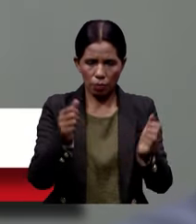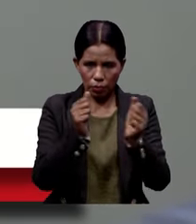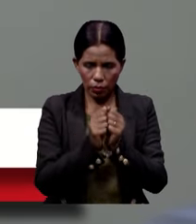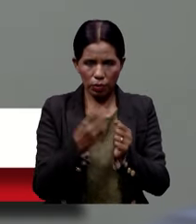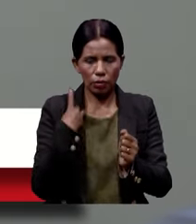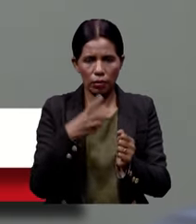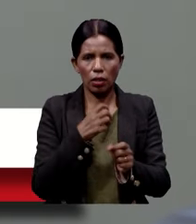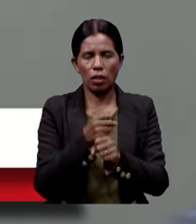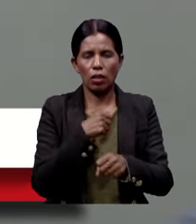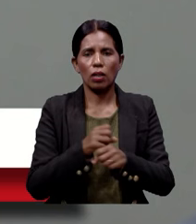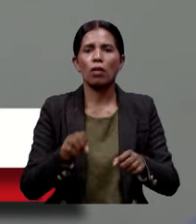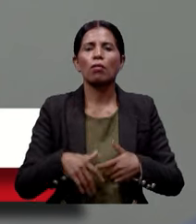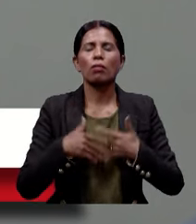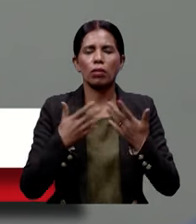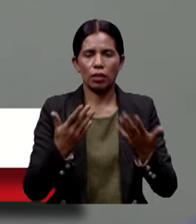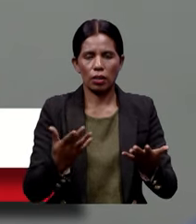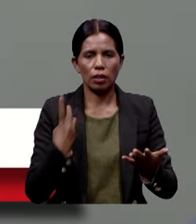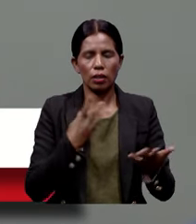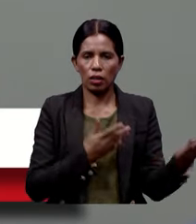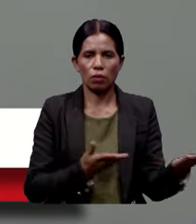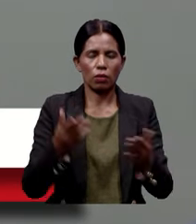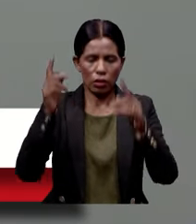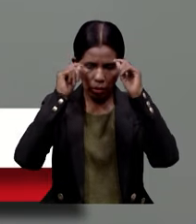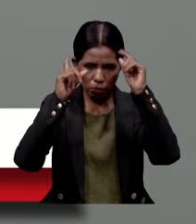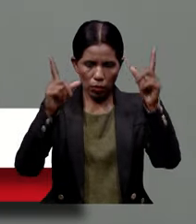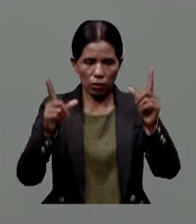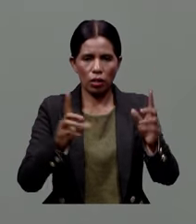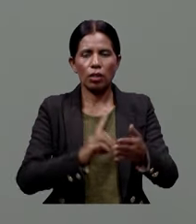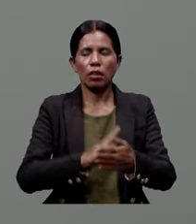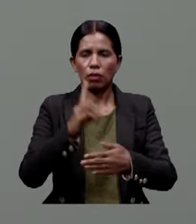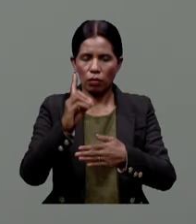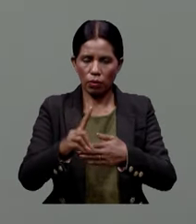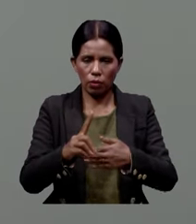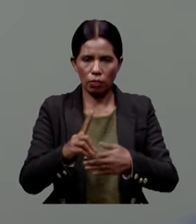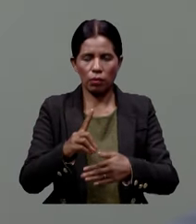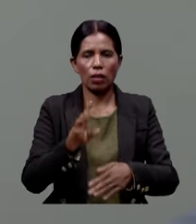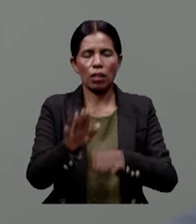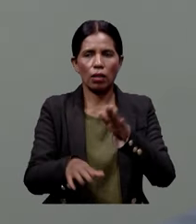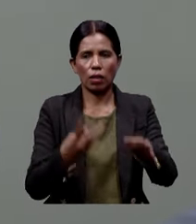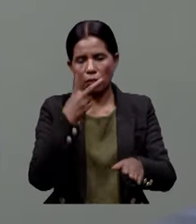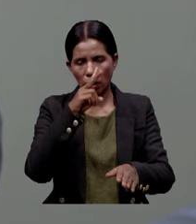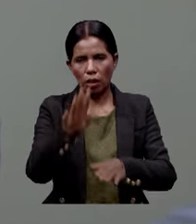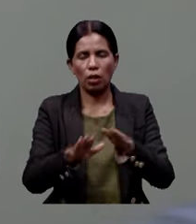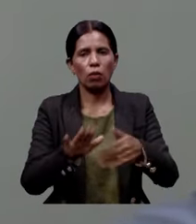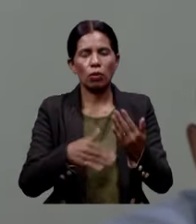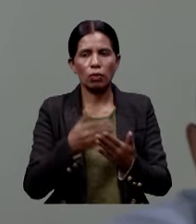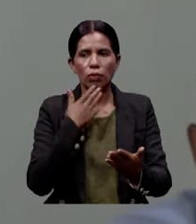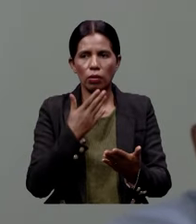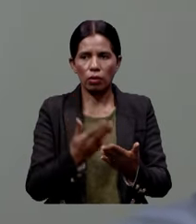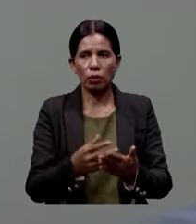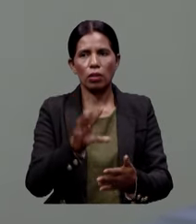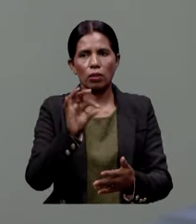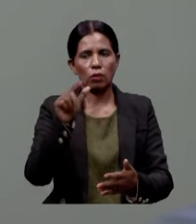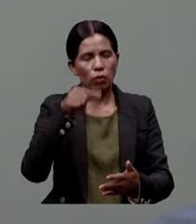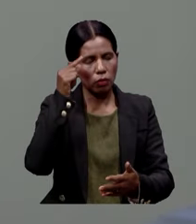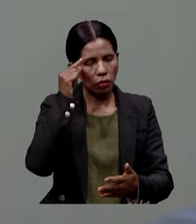de Nezestão, o insano que tem Timor Nebo em desenvolvimento no Melau. Quando é Melau, é Maré de Lau, todo dia, que é o nono governo nem